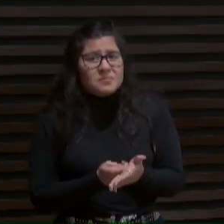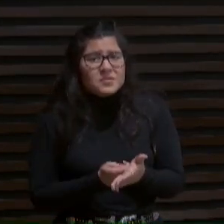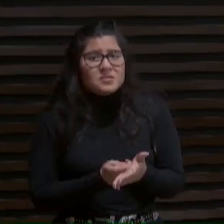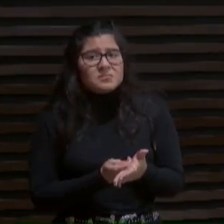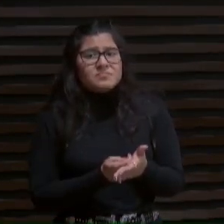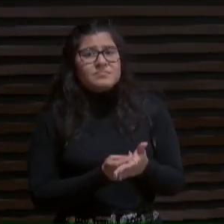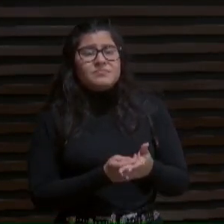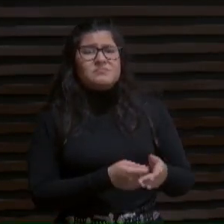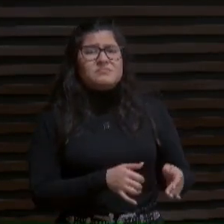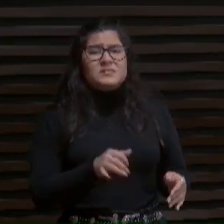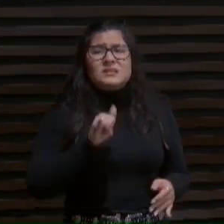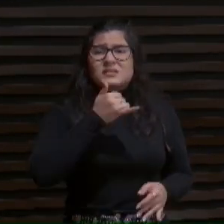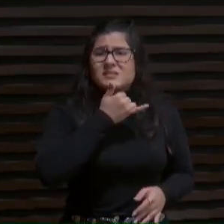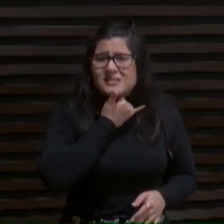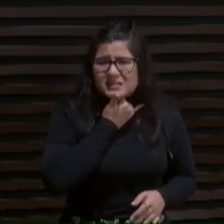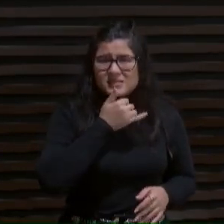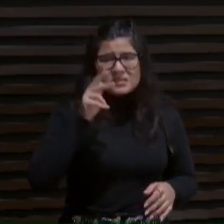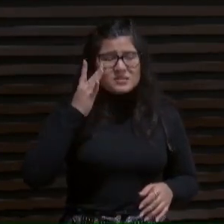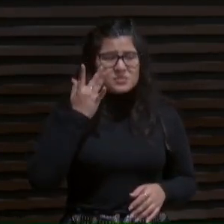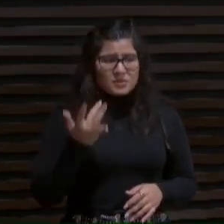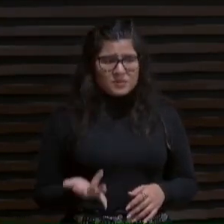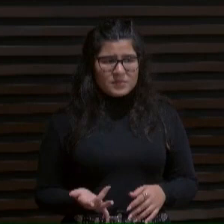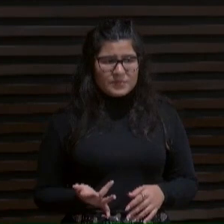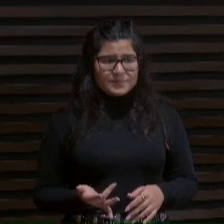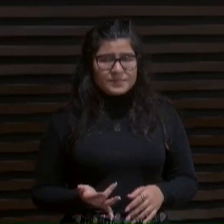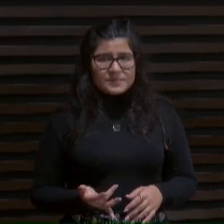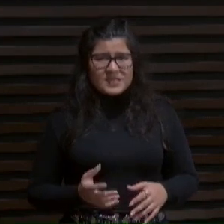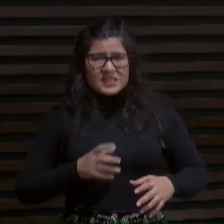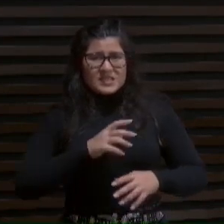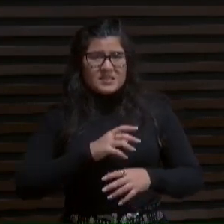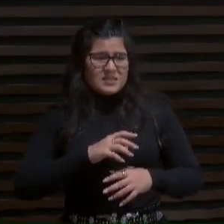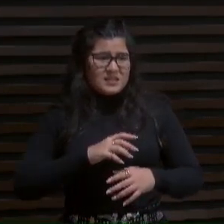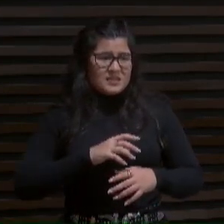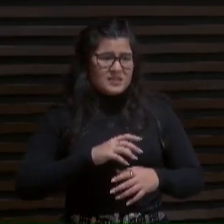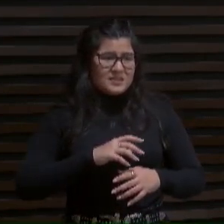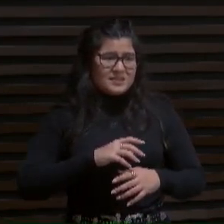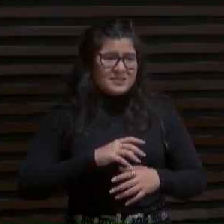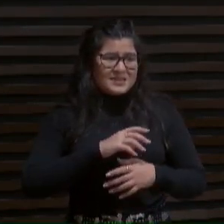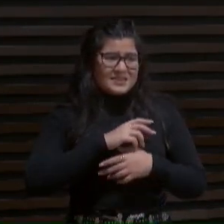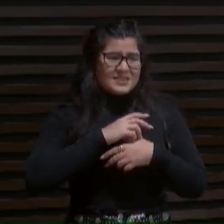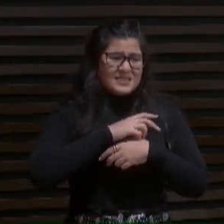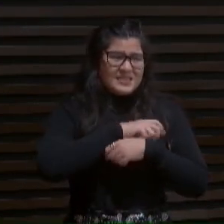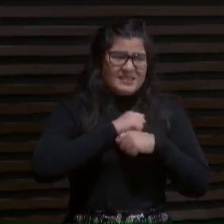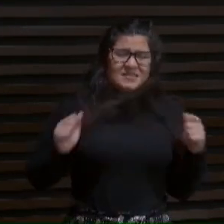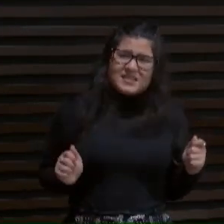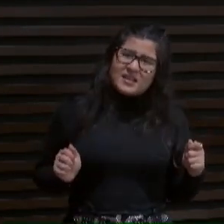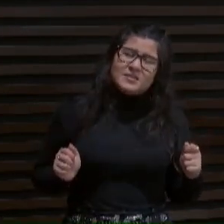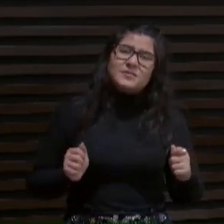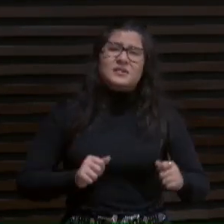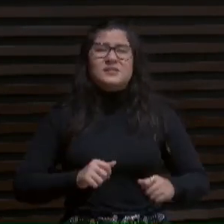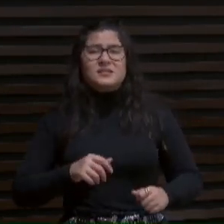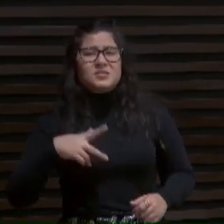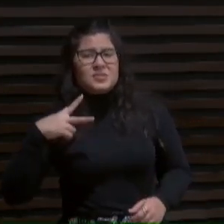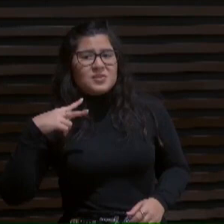lamentações que eram tradicionais naquele tempo, como rasgar as próprias vestes, desgrenhar o cabelo, cortar a barba,